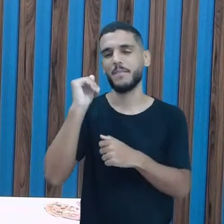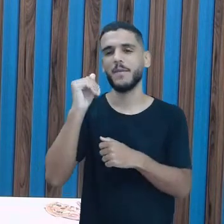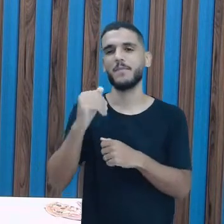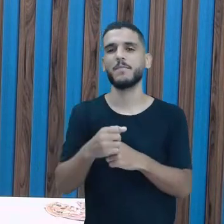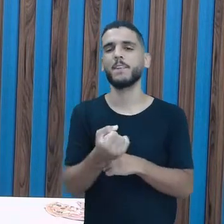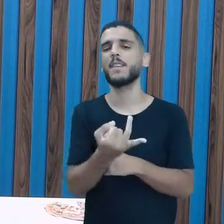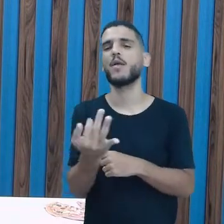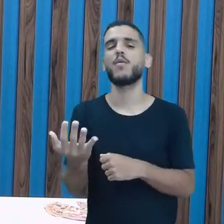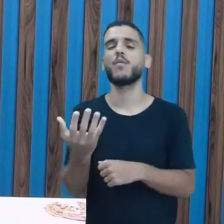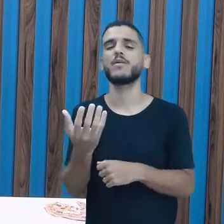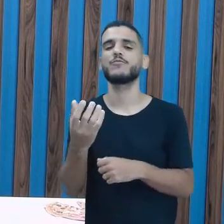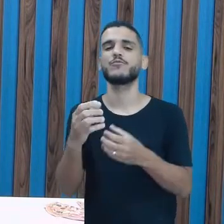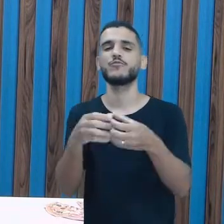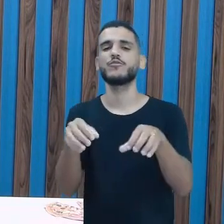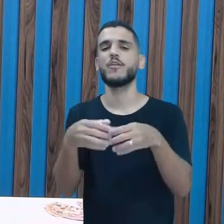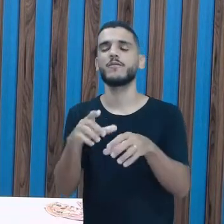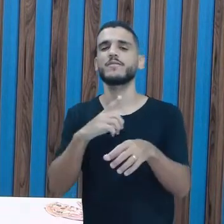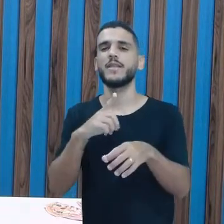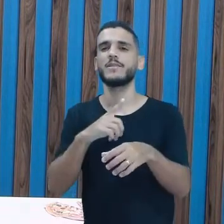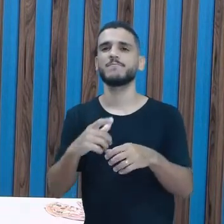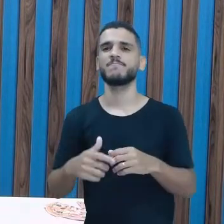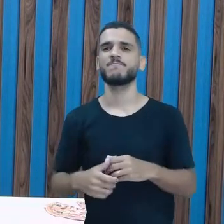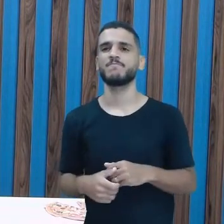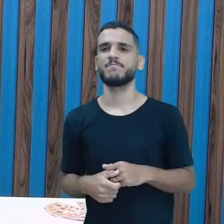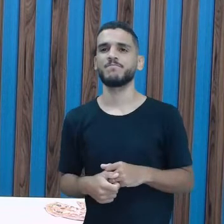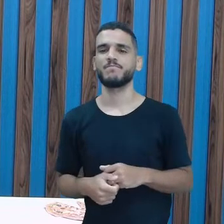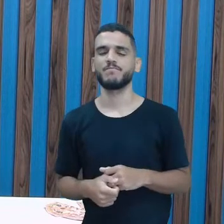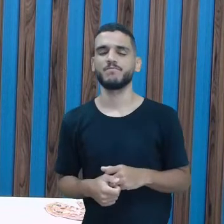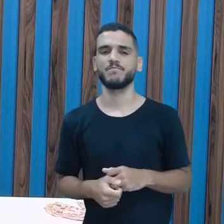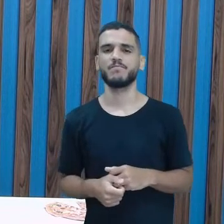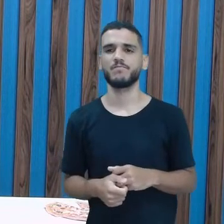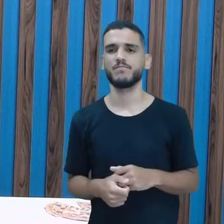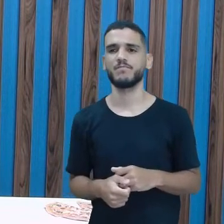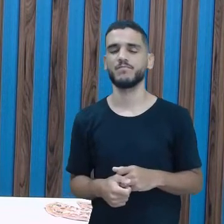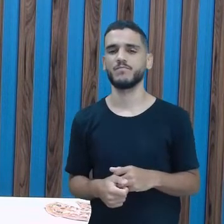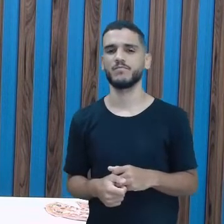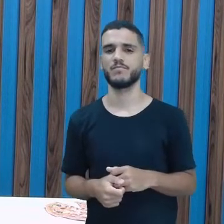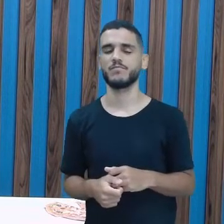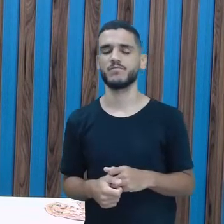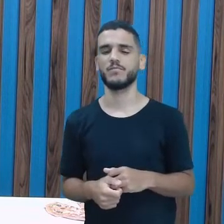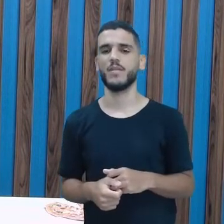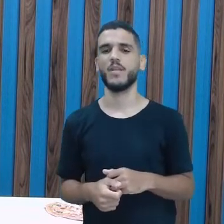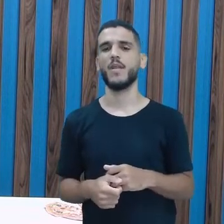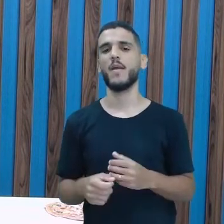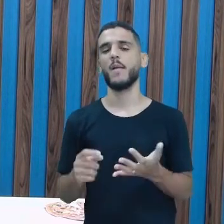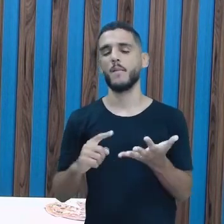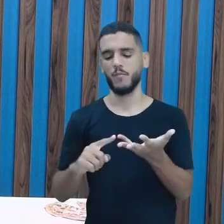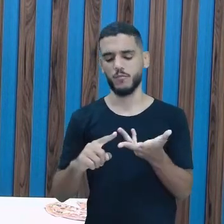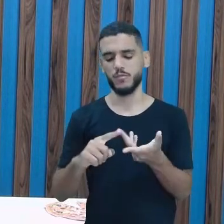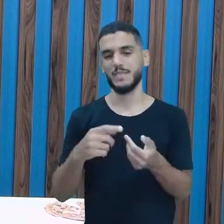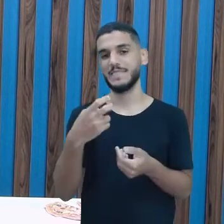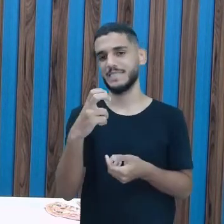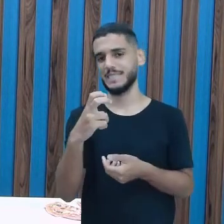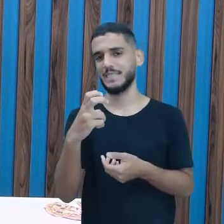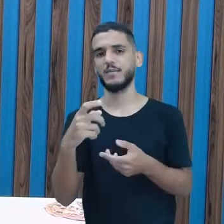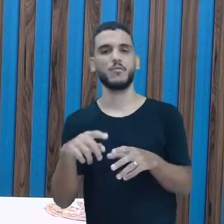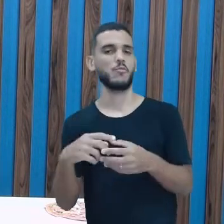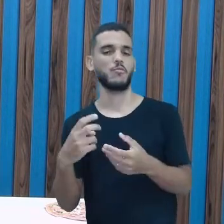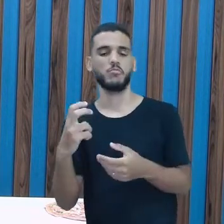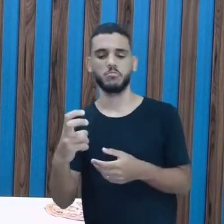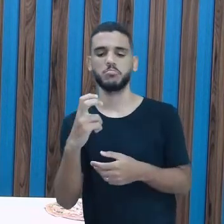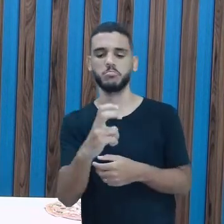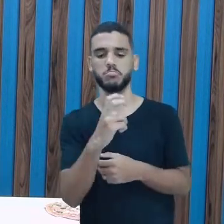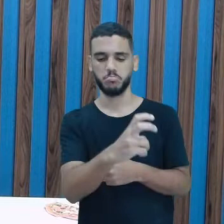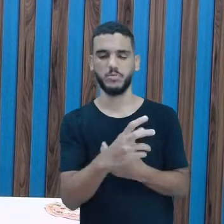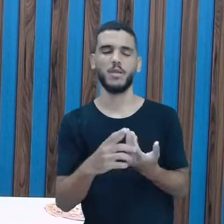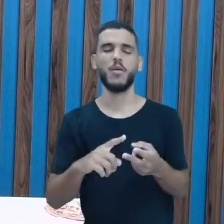ovos tem nessa bandeja? Se você contar aqui, ó, pode contar de 5 em 5, pode contar de 3 em